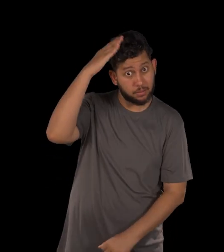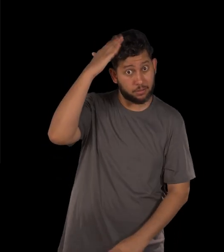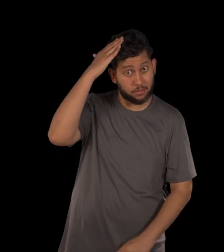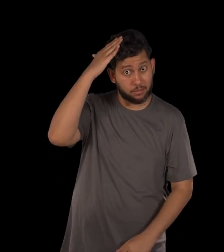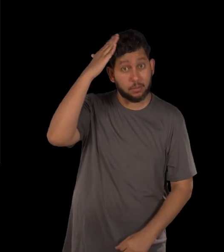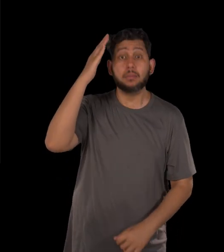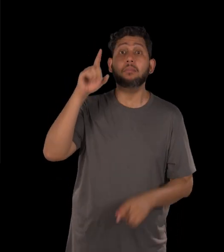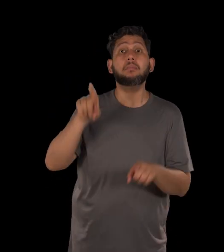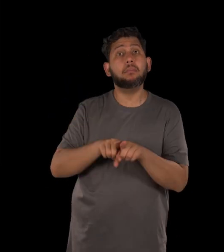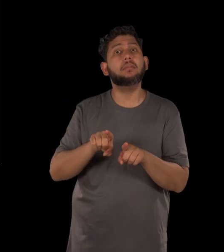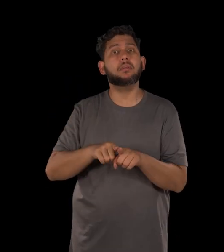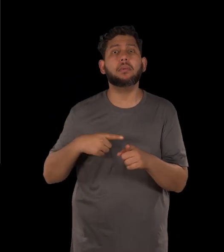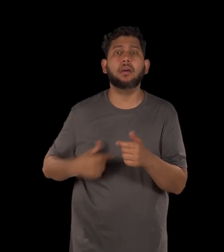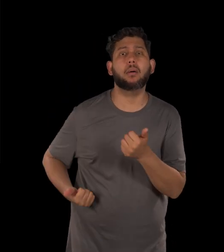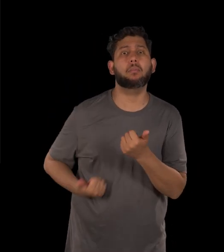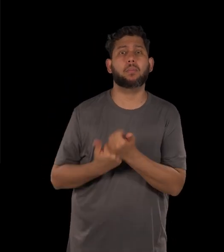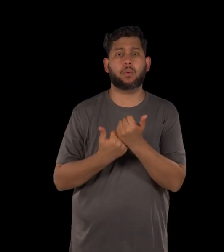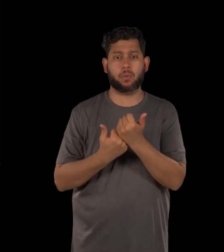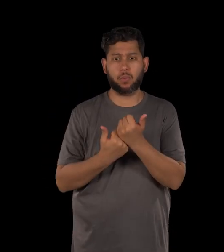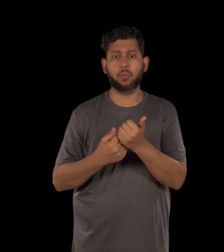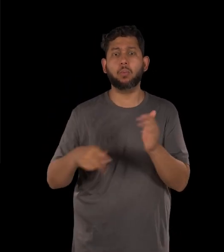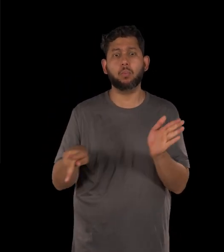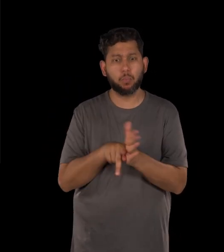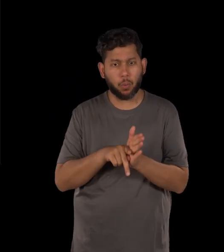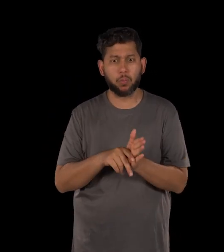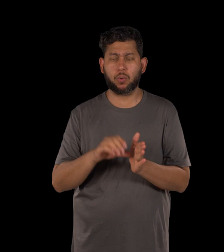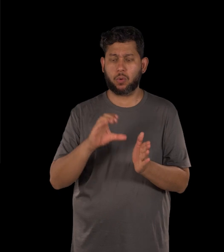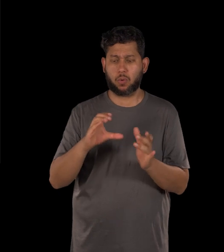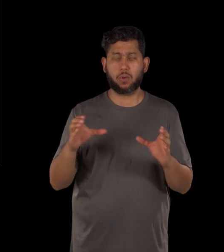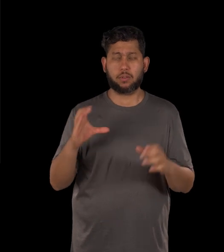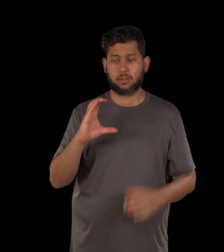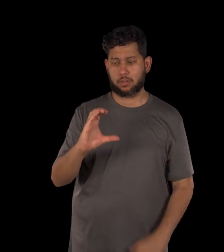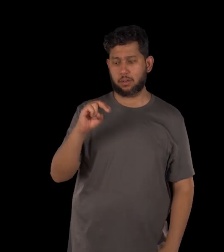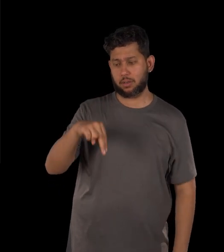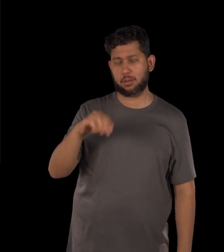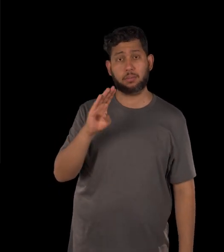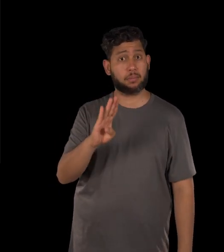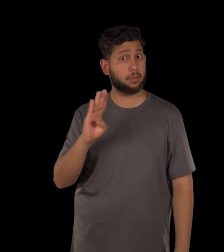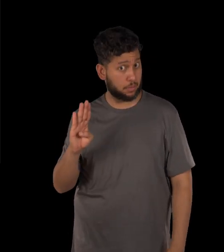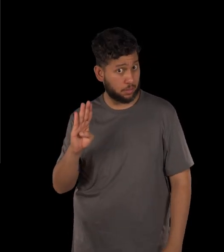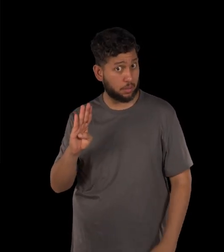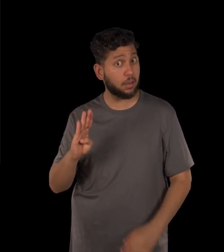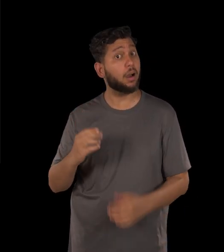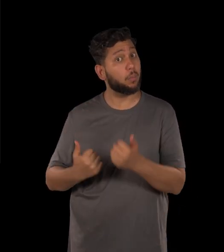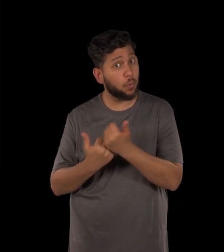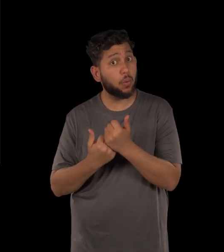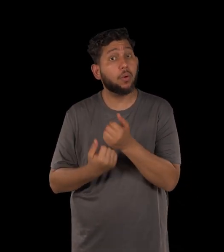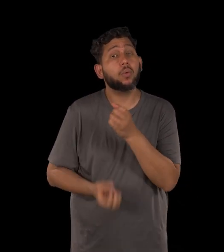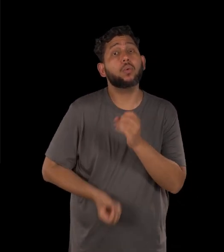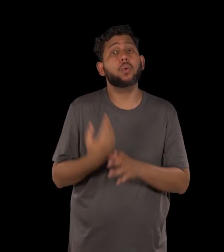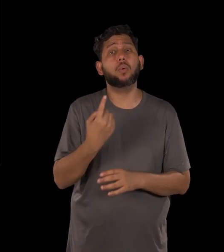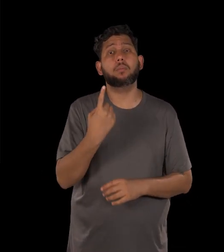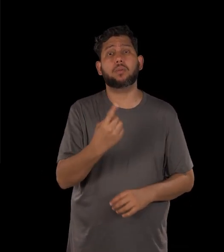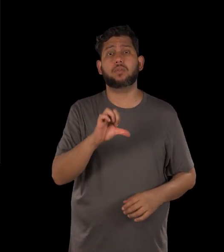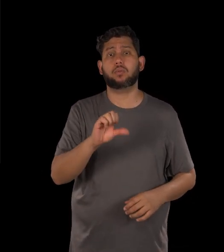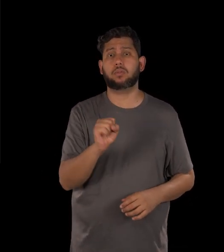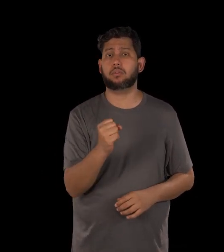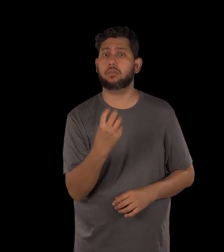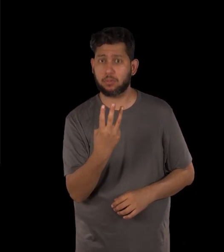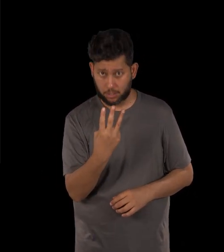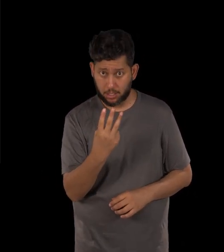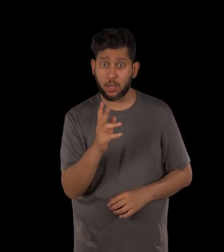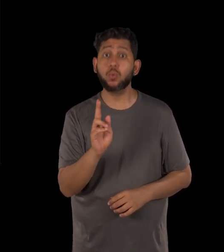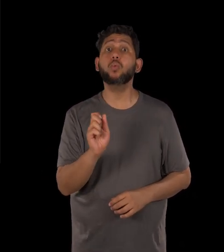da Confederação Nacional dos Bispos do Brasil, a CNBB, fundou em 1983 a Pastoral da